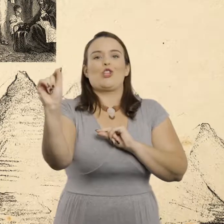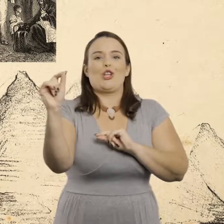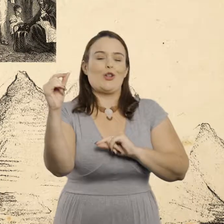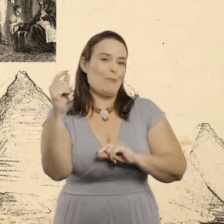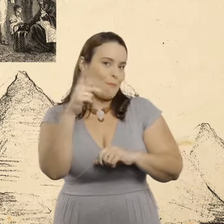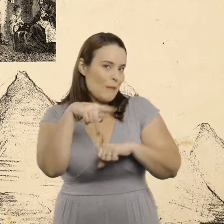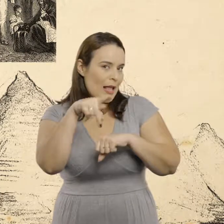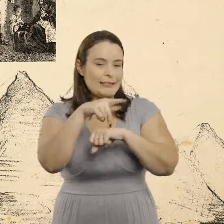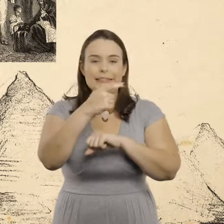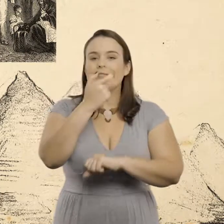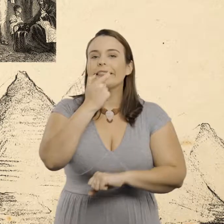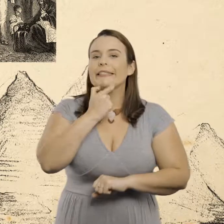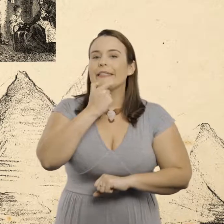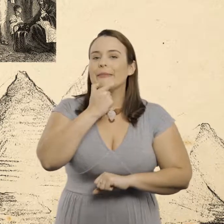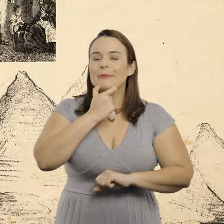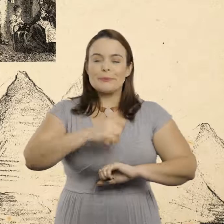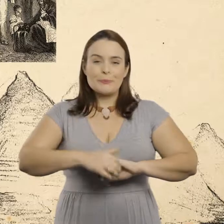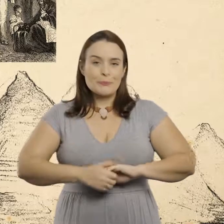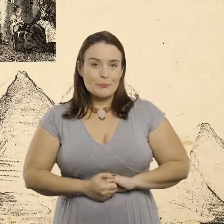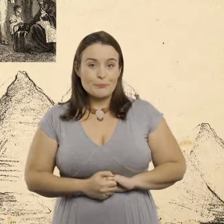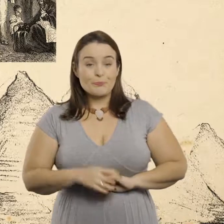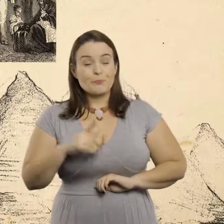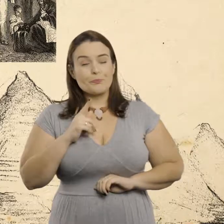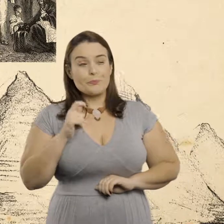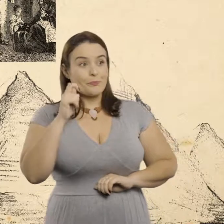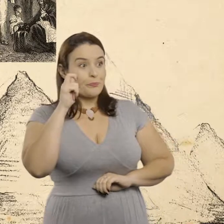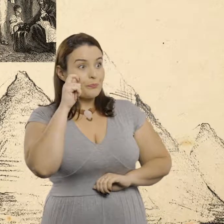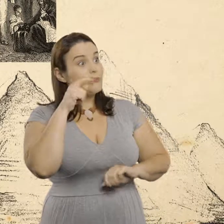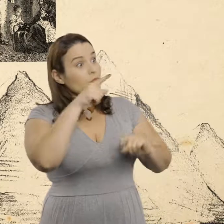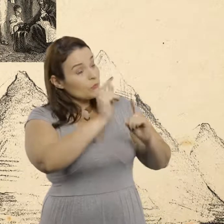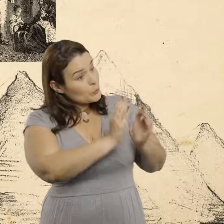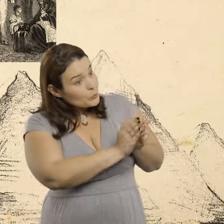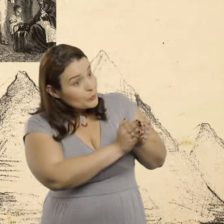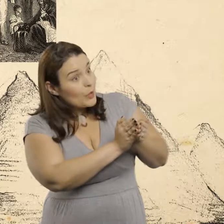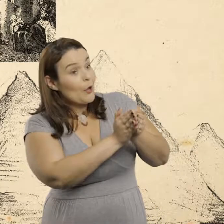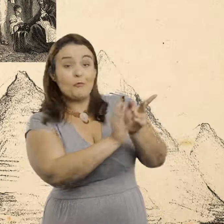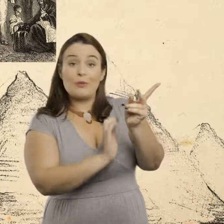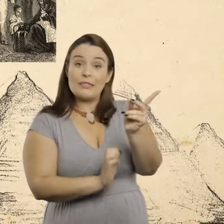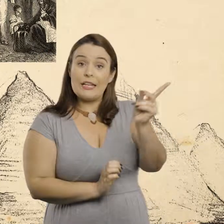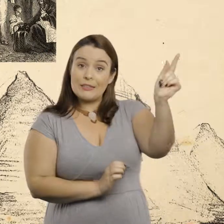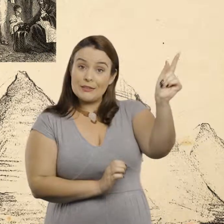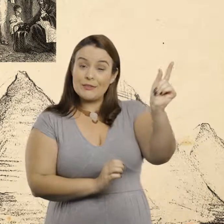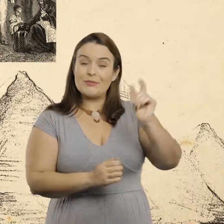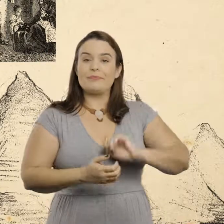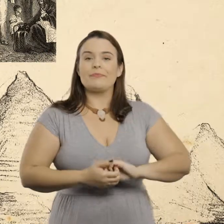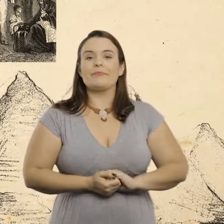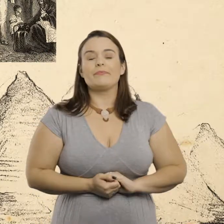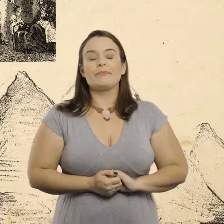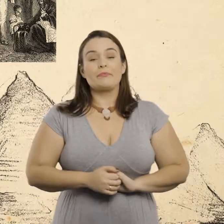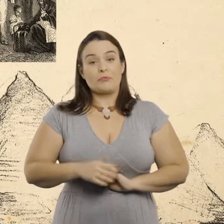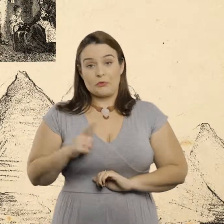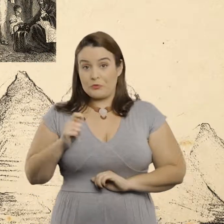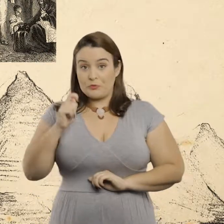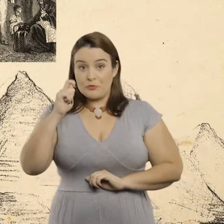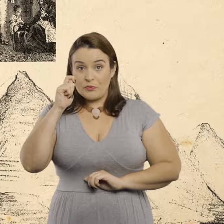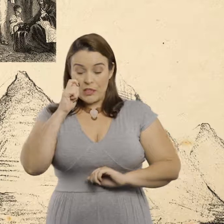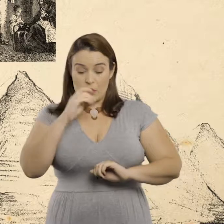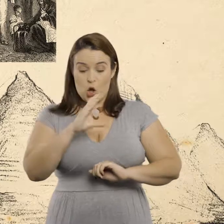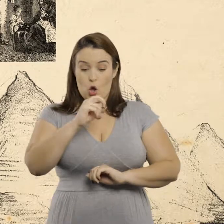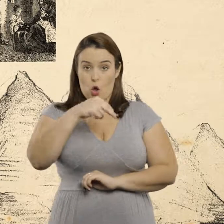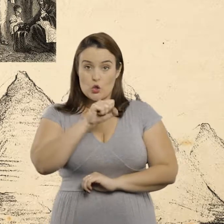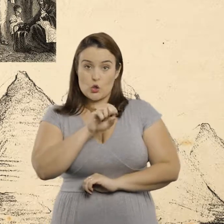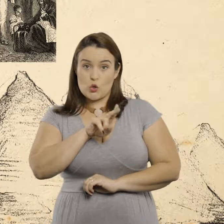e estava fugindo da Inglaterra. O detetive Fix disse para Passepartout que o navio estava saindo. Fix voltou